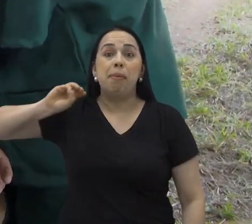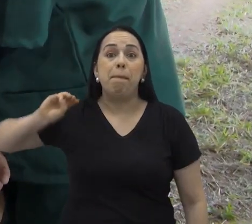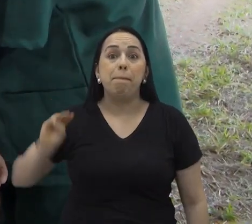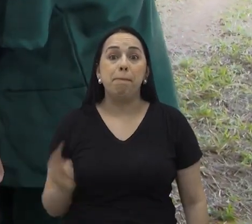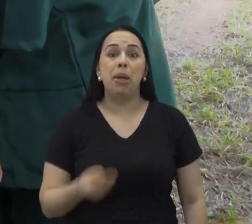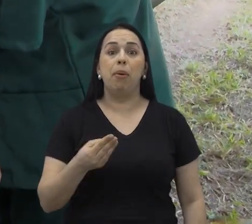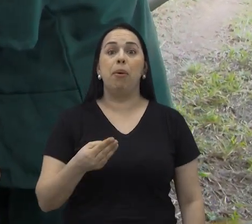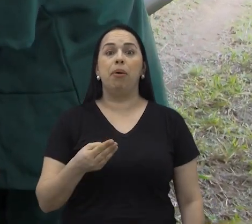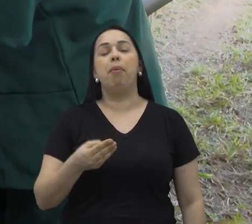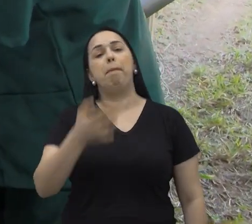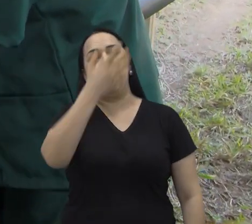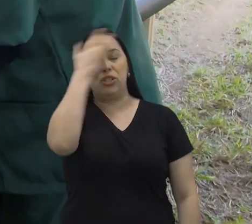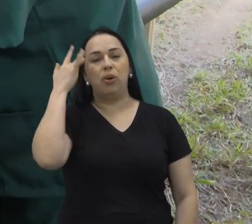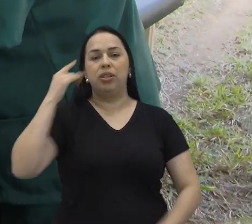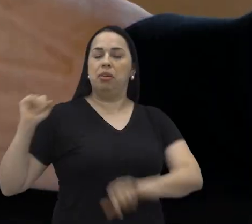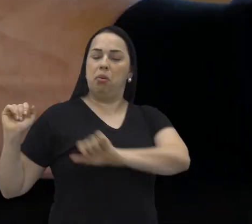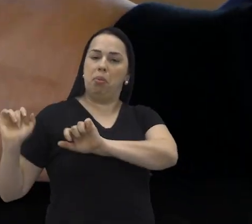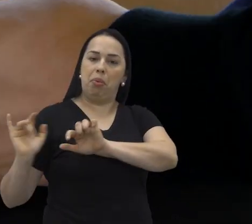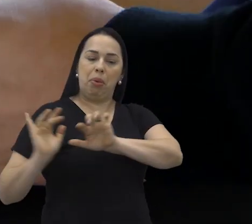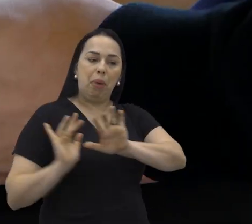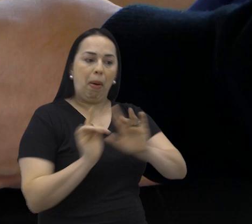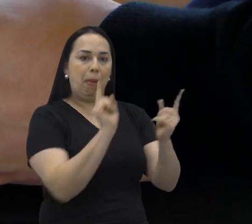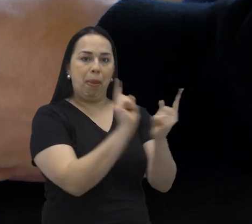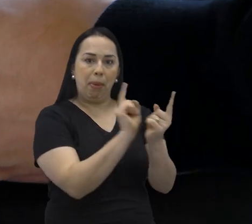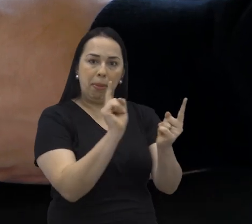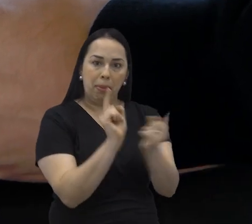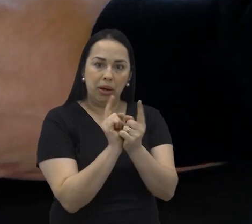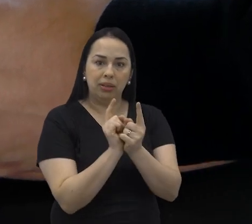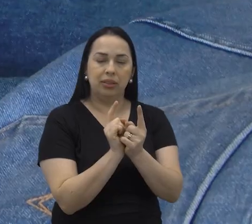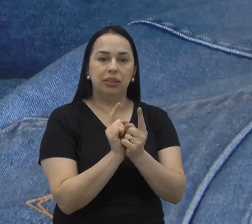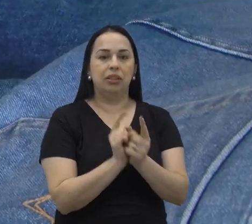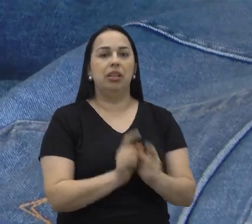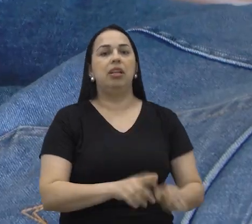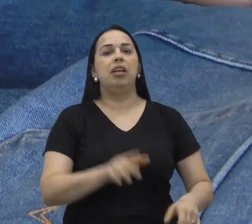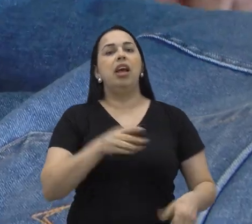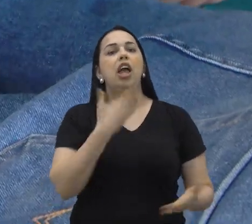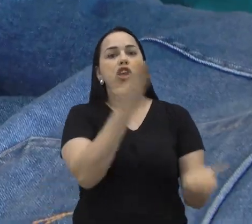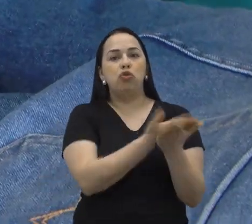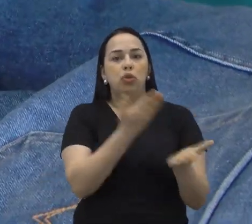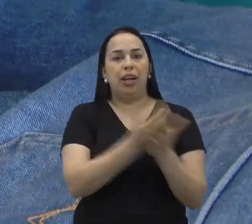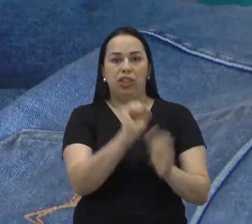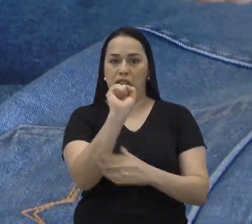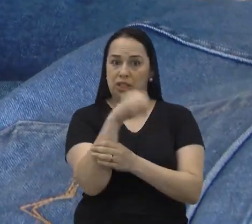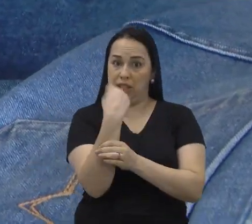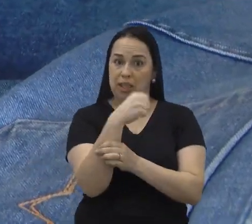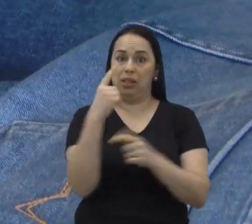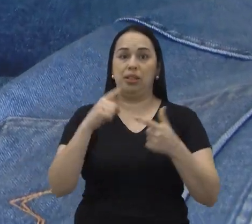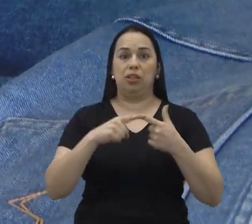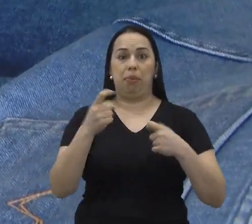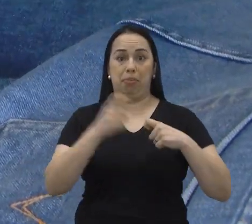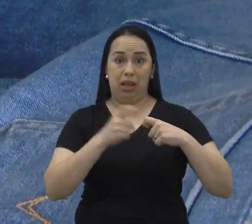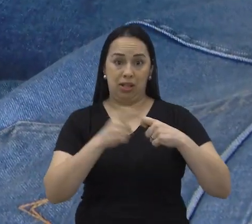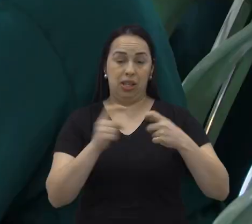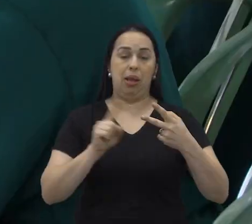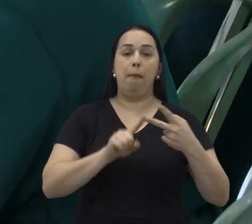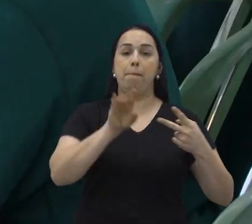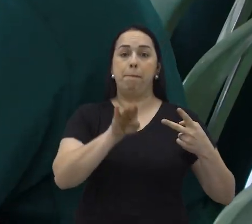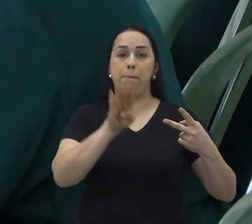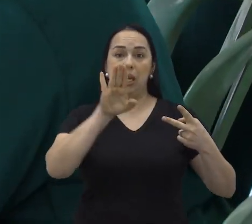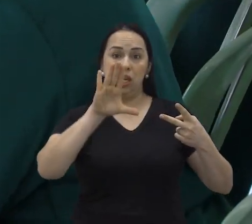10.000 romeiros devem passar por aqui para receber atendimento. Estudantes de fisioterapia,